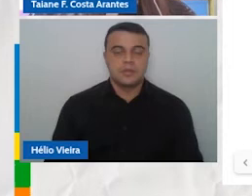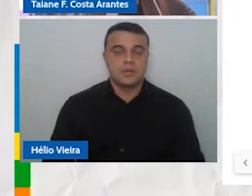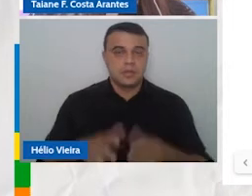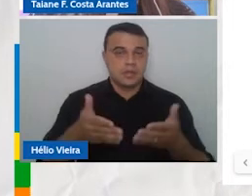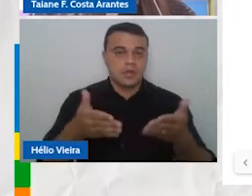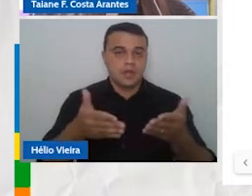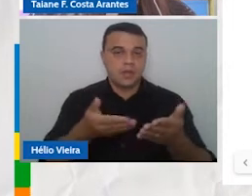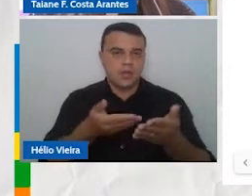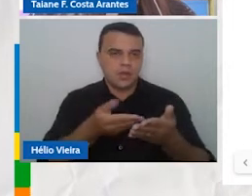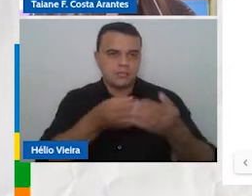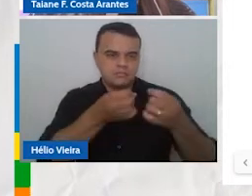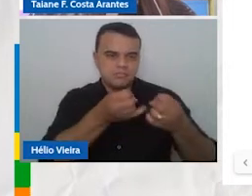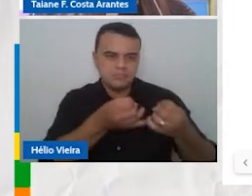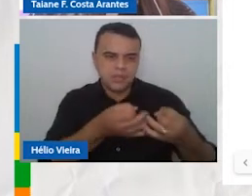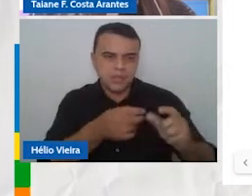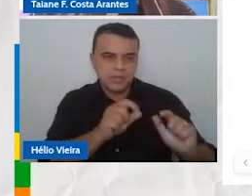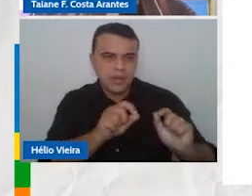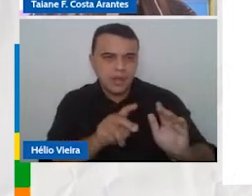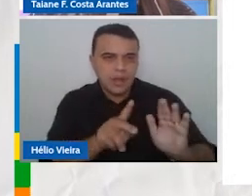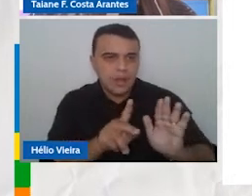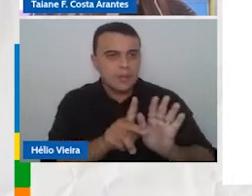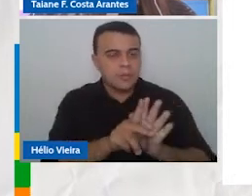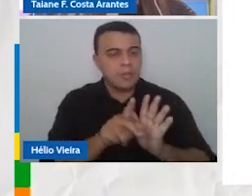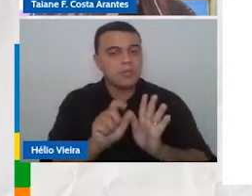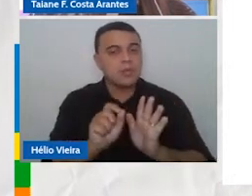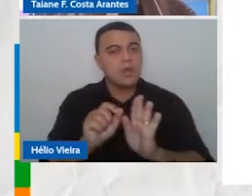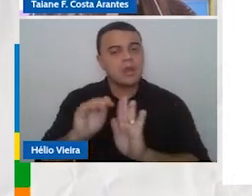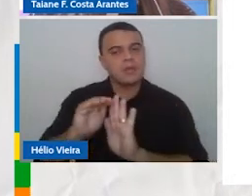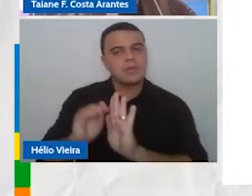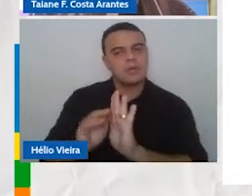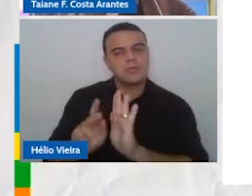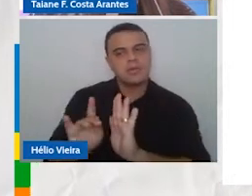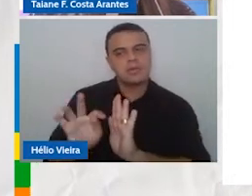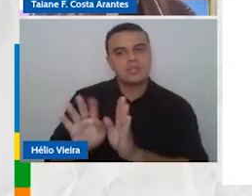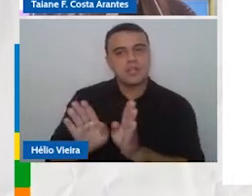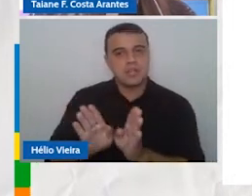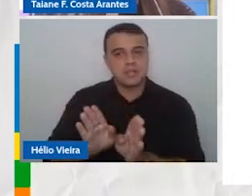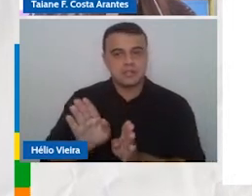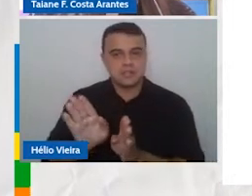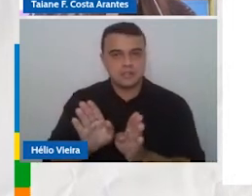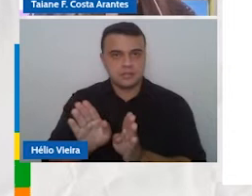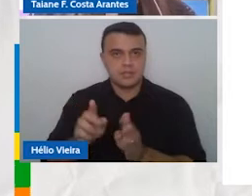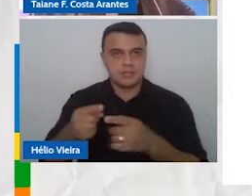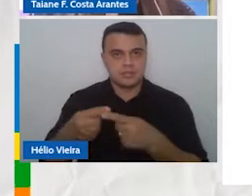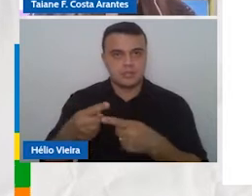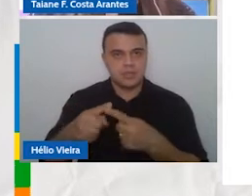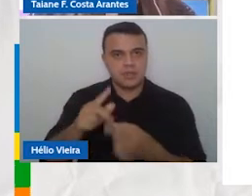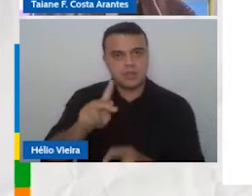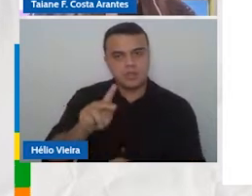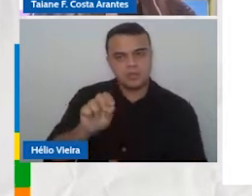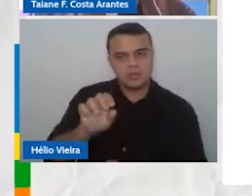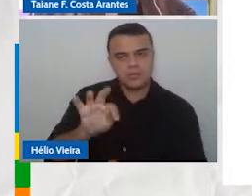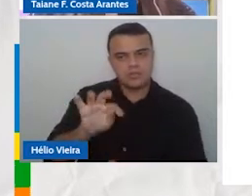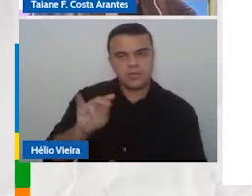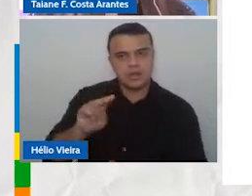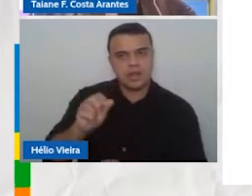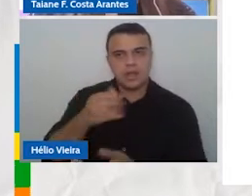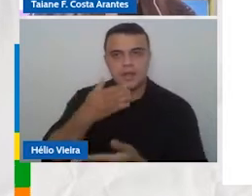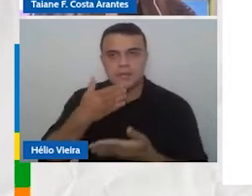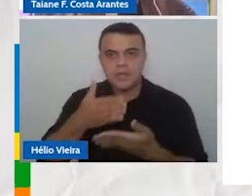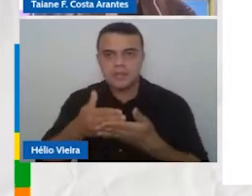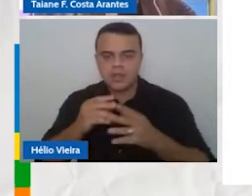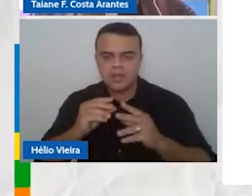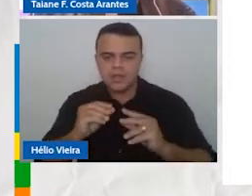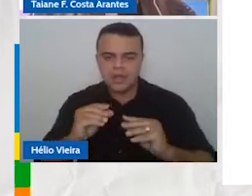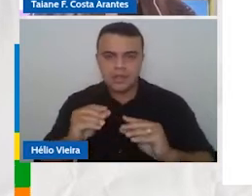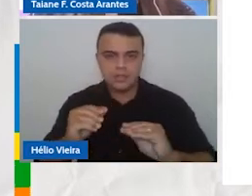Esta audiodescrição é parte integrante do kit Acessibilidade, Portinari para apreciação tátil